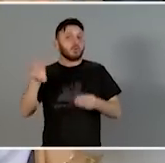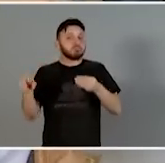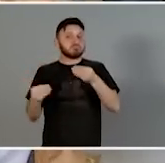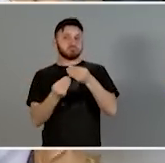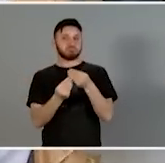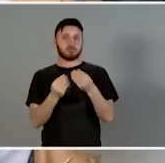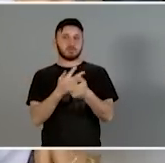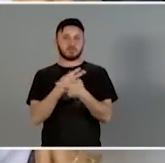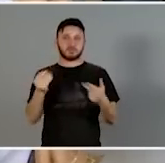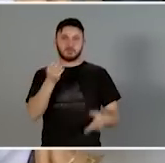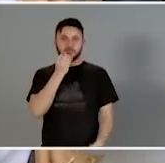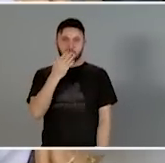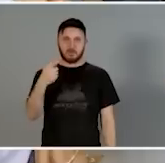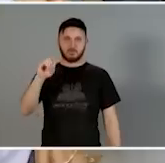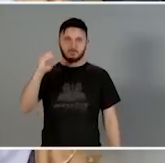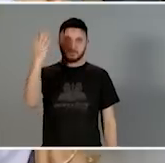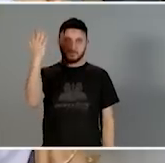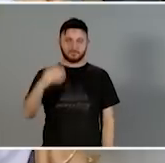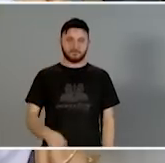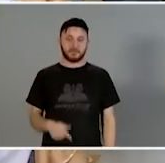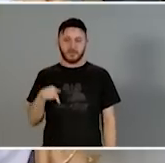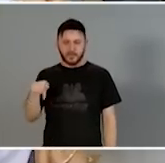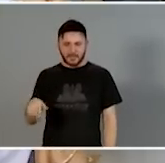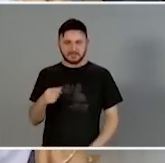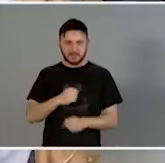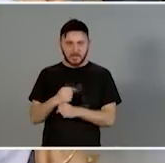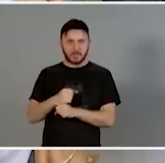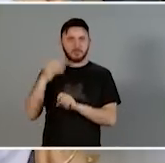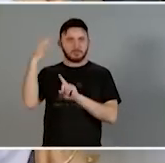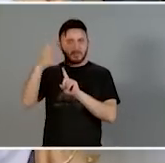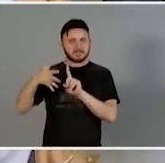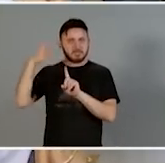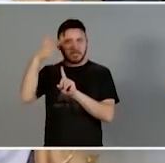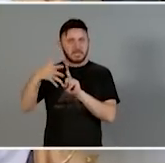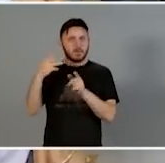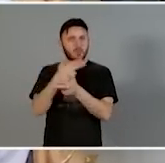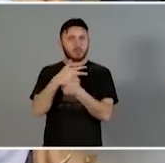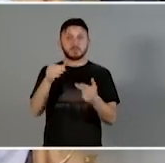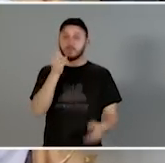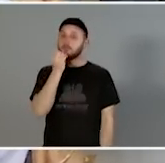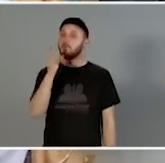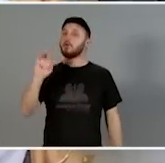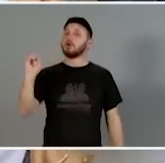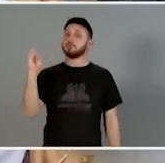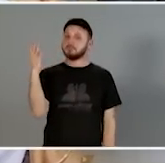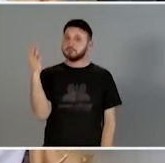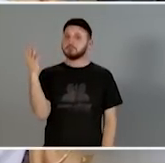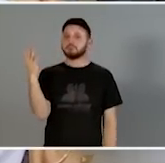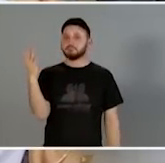Durante as pregações este ano, muita coisa boa apareceu.